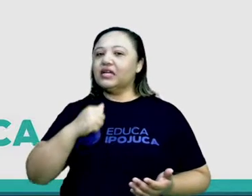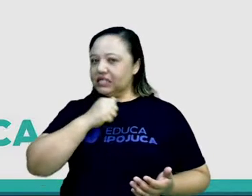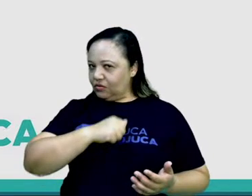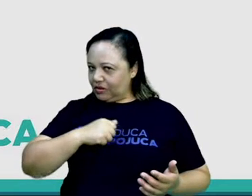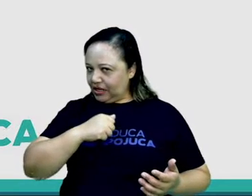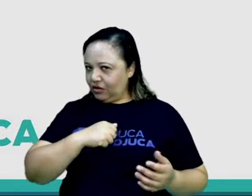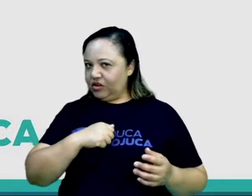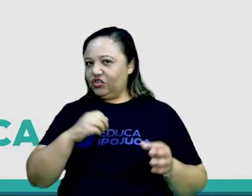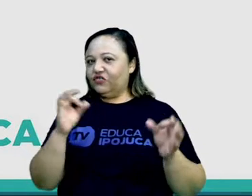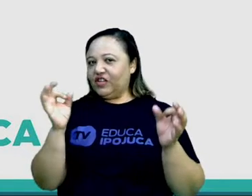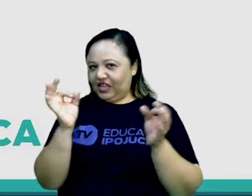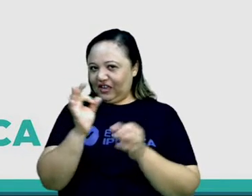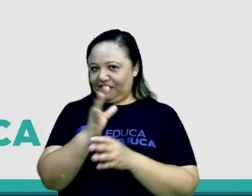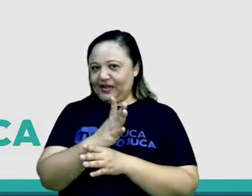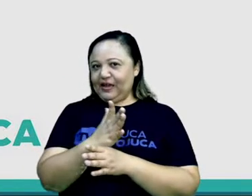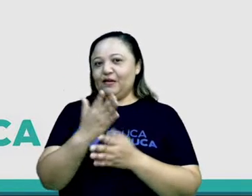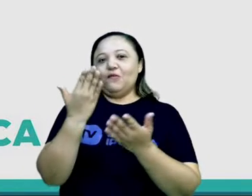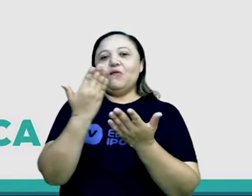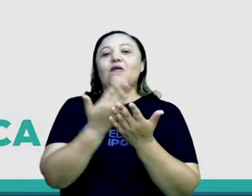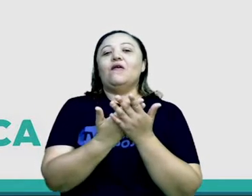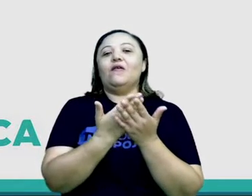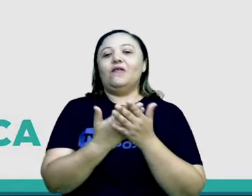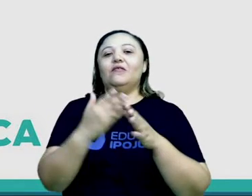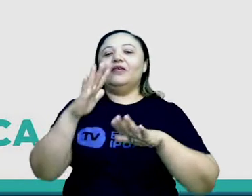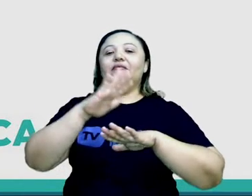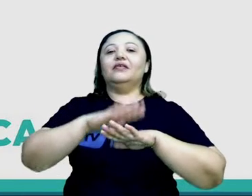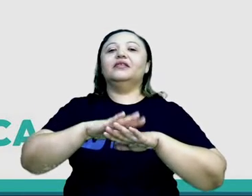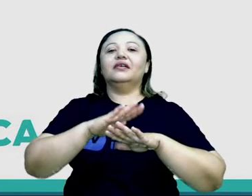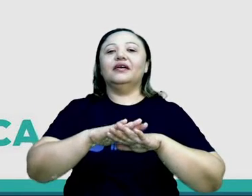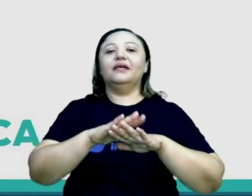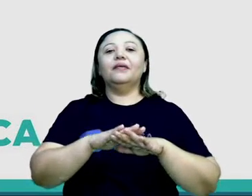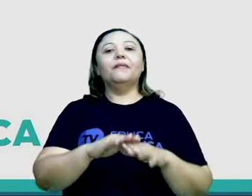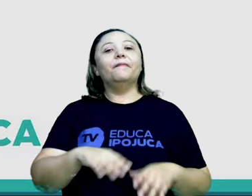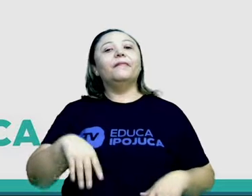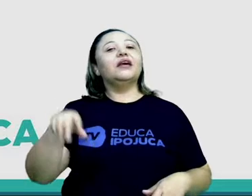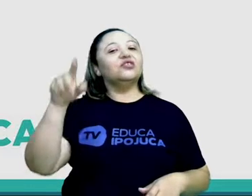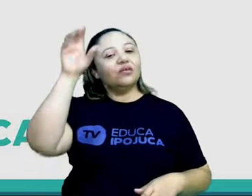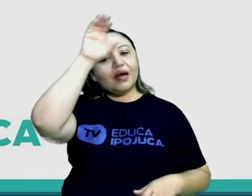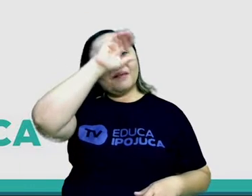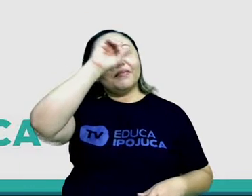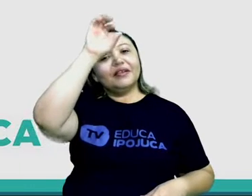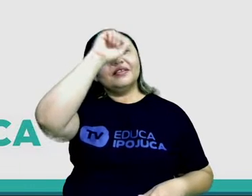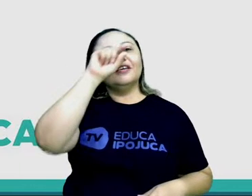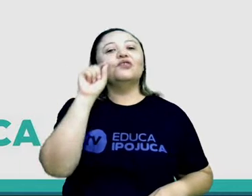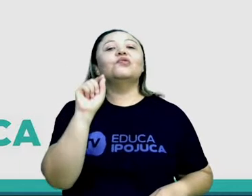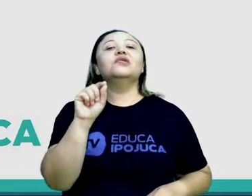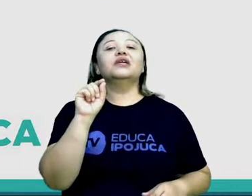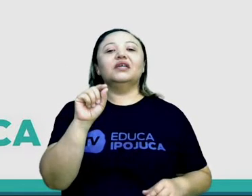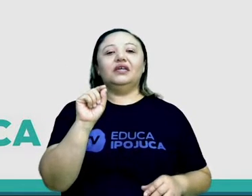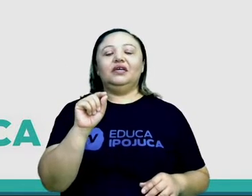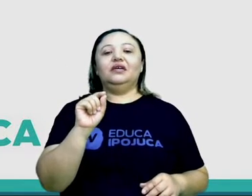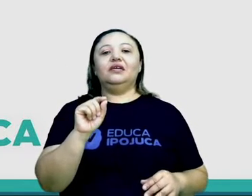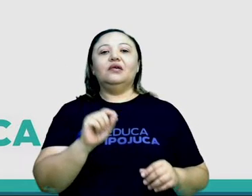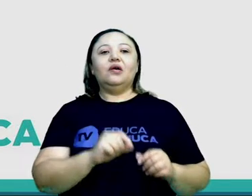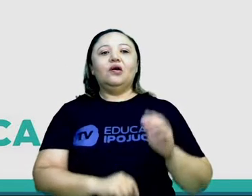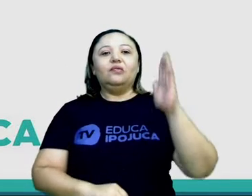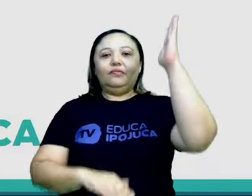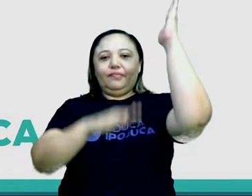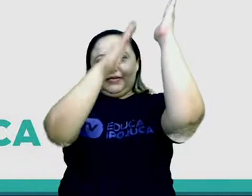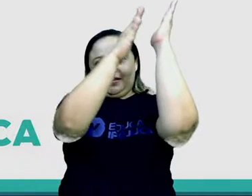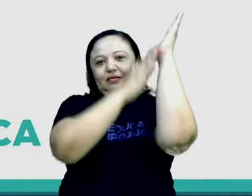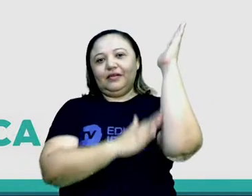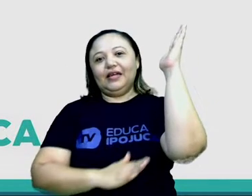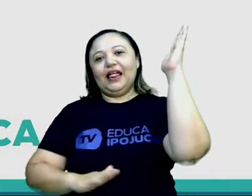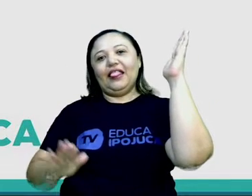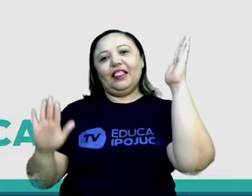legal hoje, que a gente vai brincar um pouquinho. E para a gente entender sobre o que a gente vai falar, hoje nós vamos falar sobre o plano